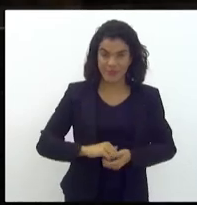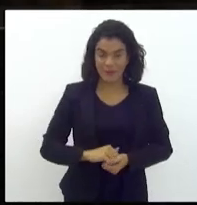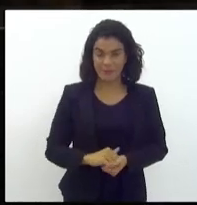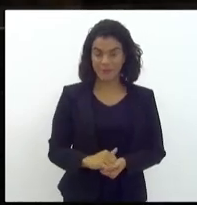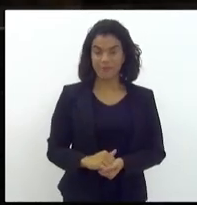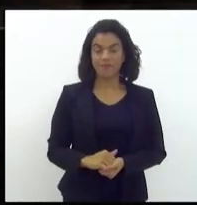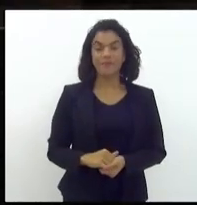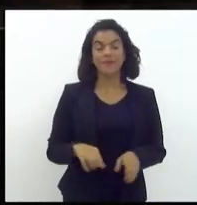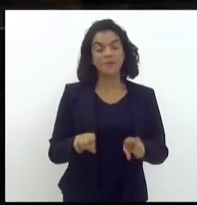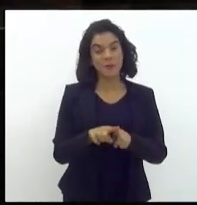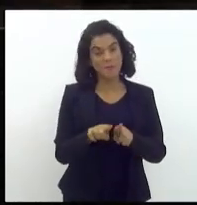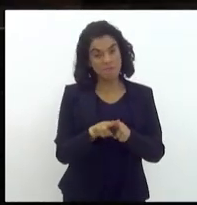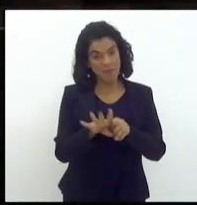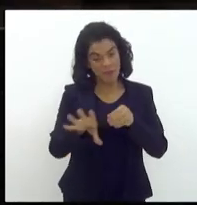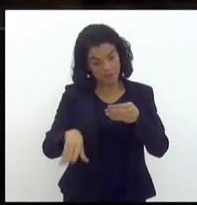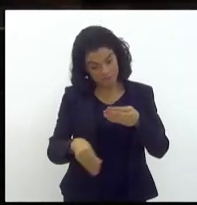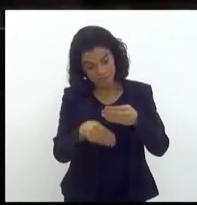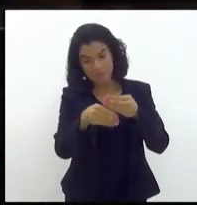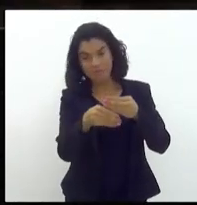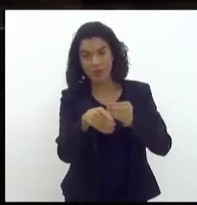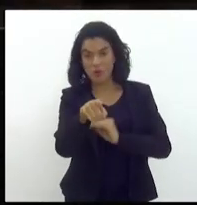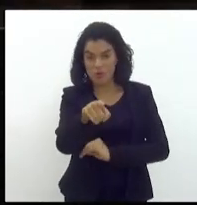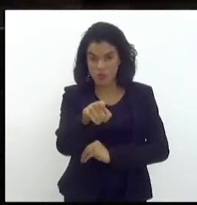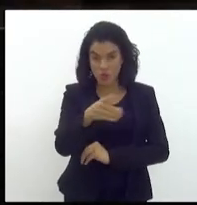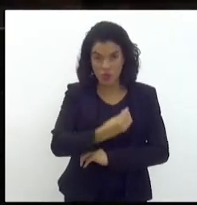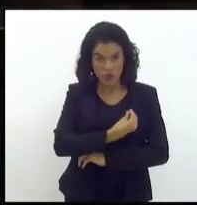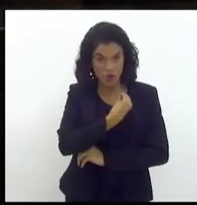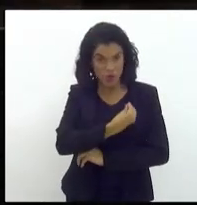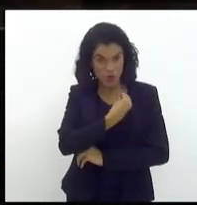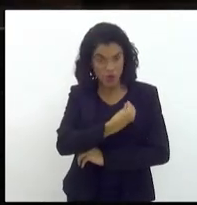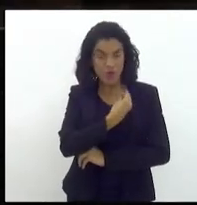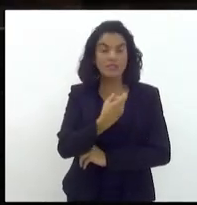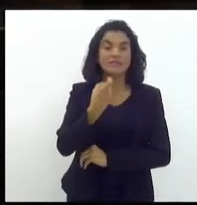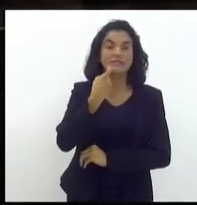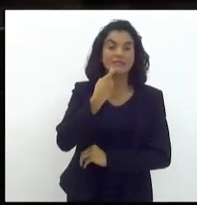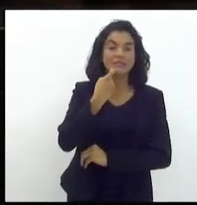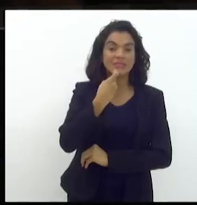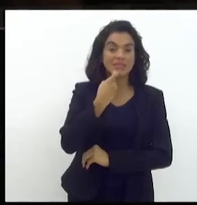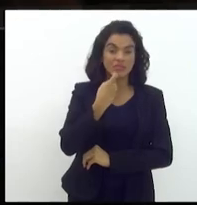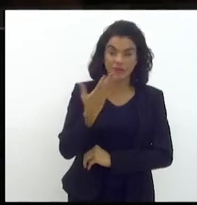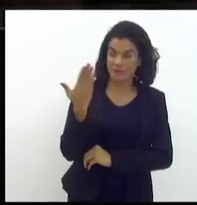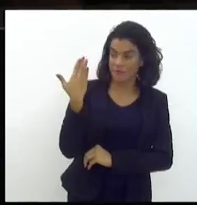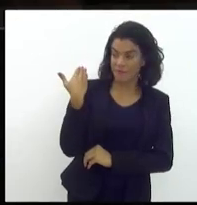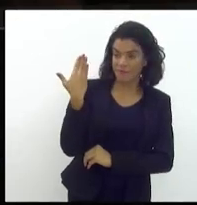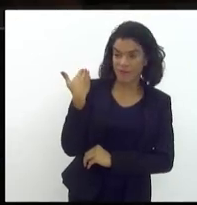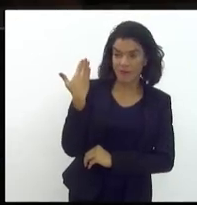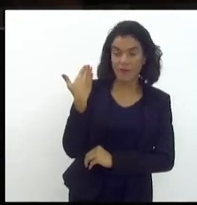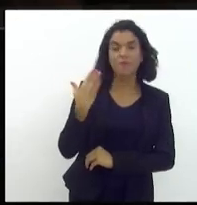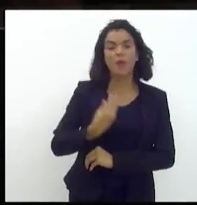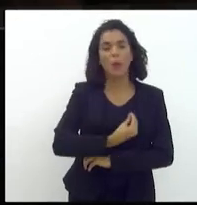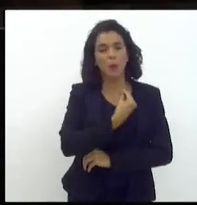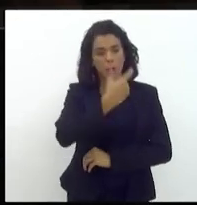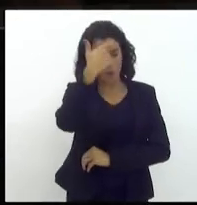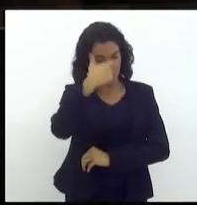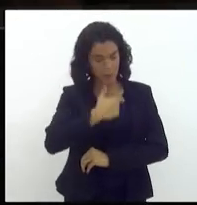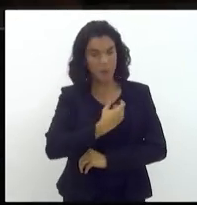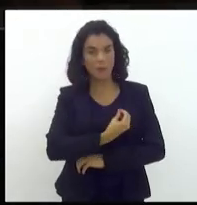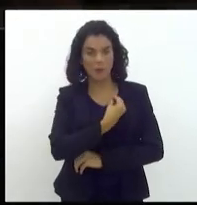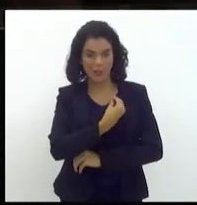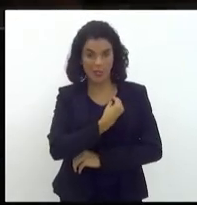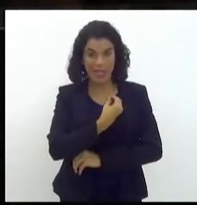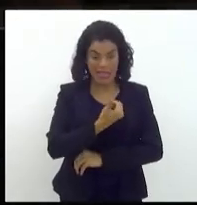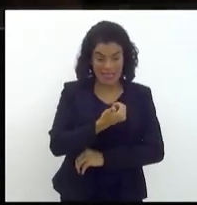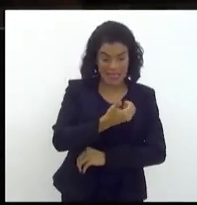queria dizer não sei se o excelência foi sexta-feira tive presente praticamente